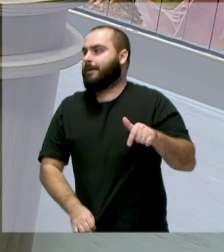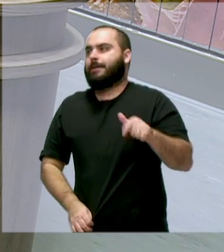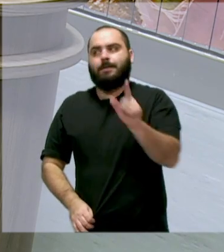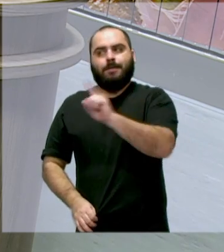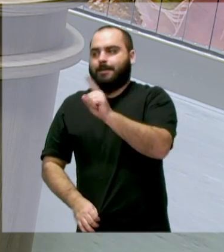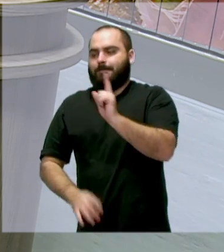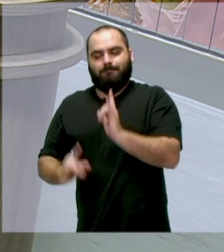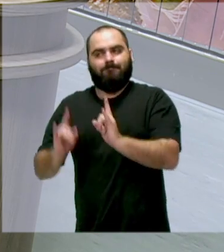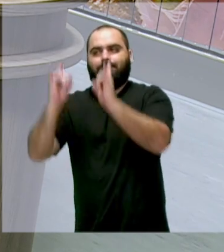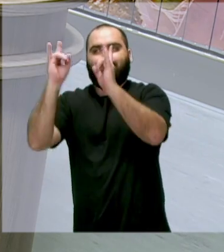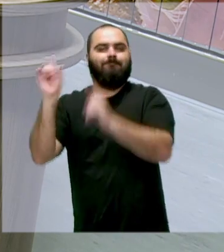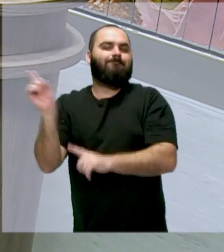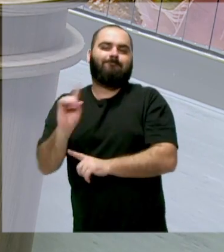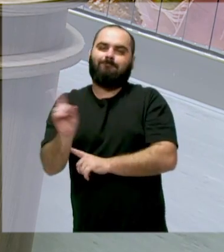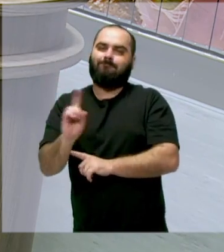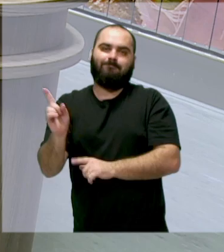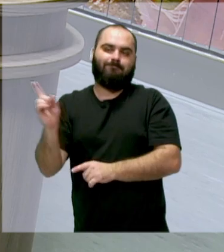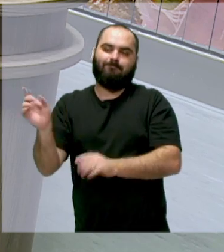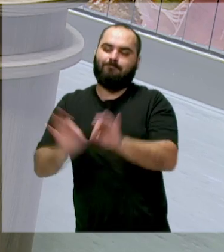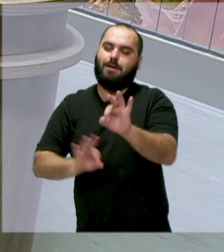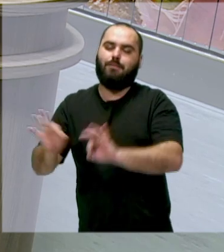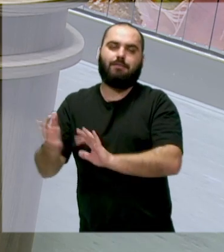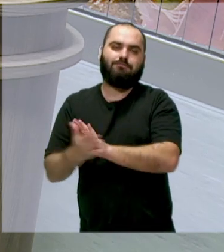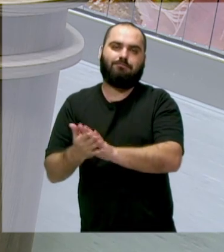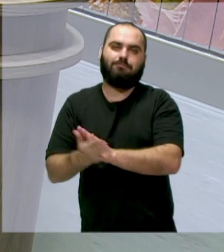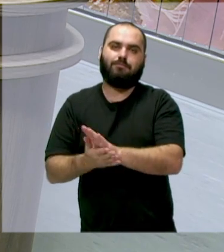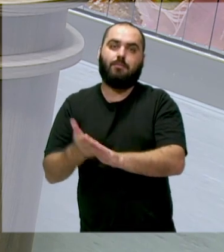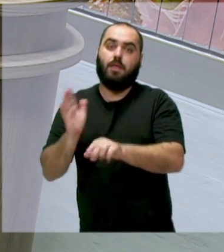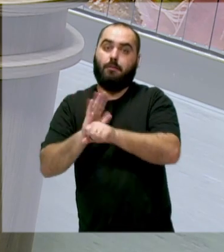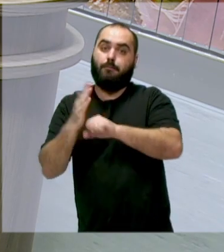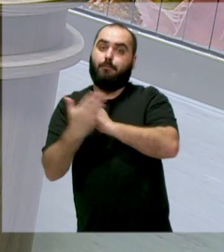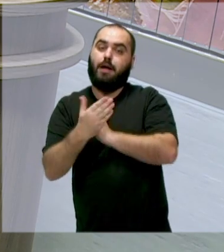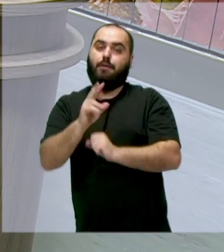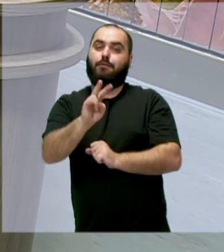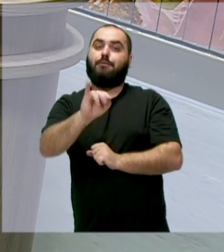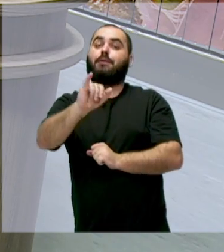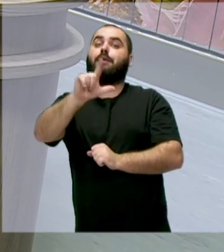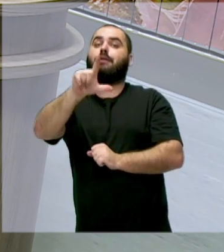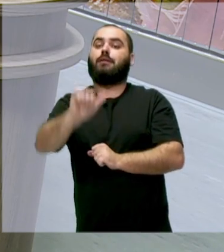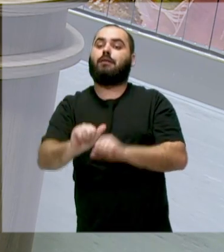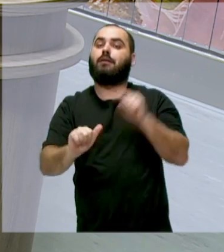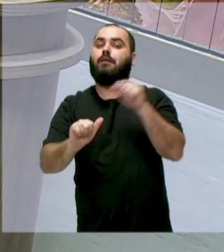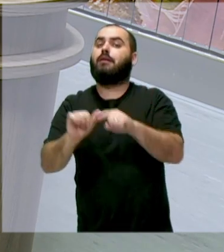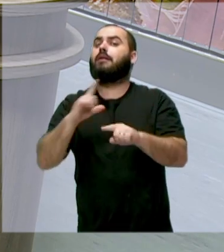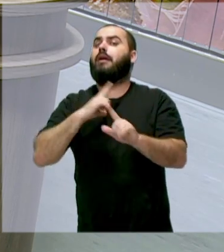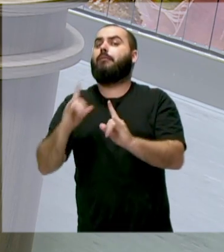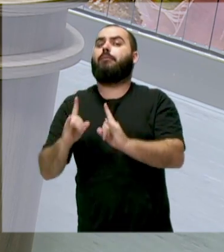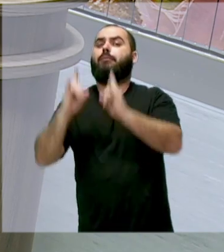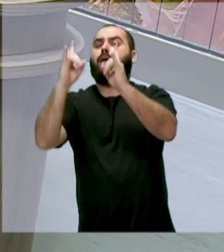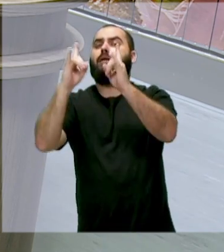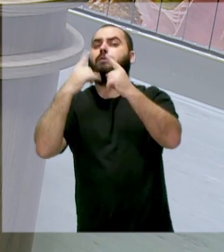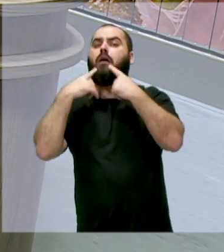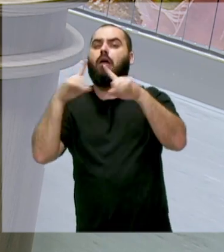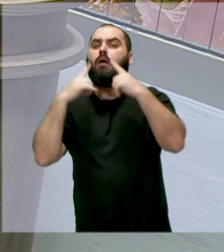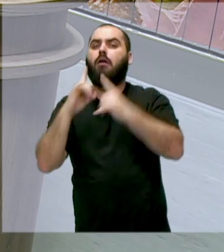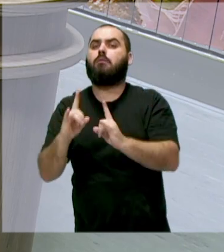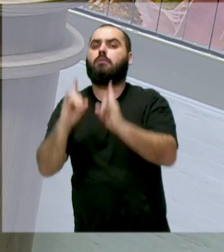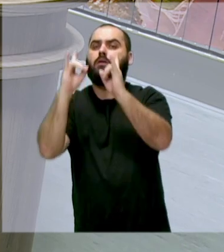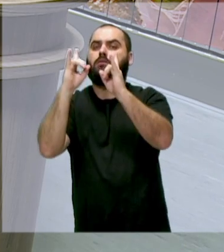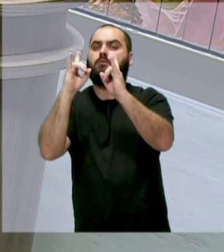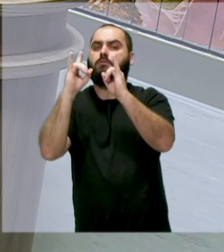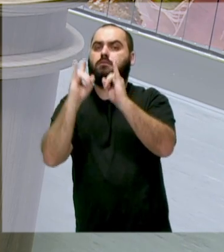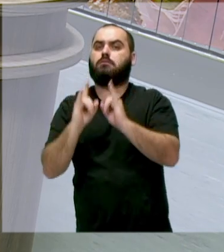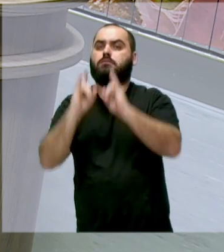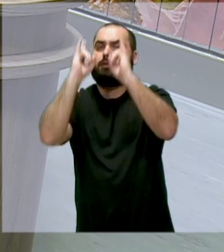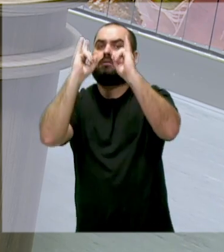preparada. Nós temos aqui, principalmente no bairro Vila, muitas reclamações de prédios que estão sendo construídos ali, estão sendo